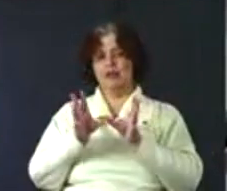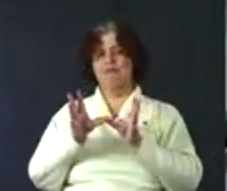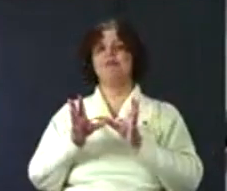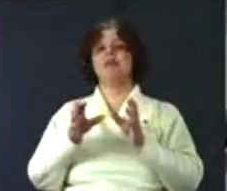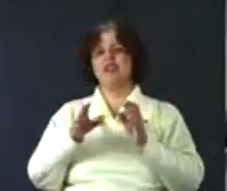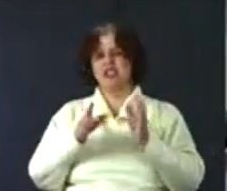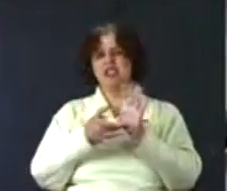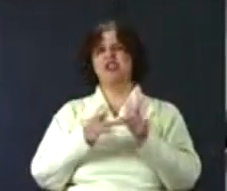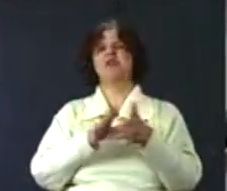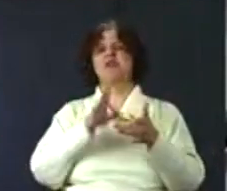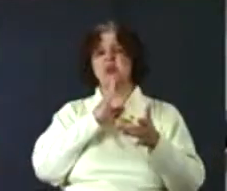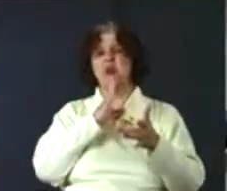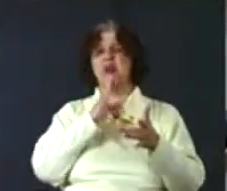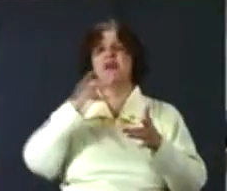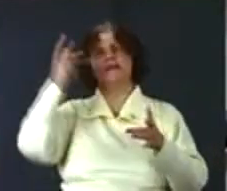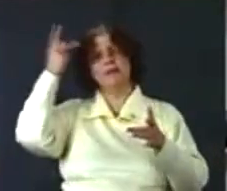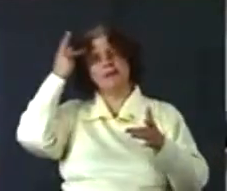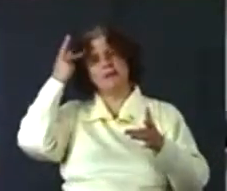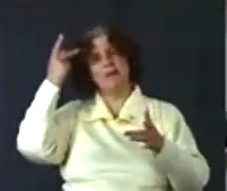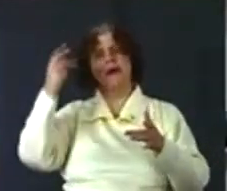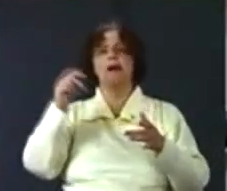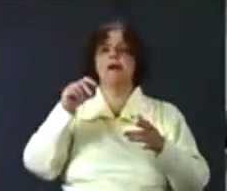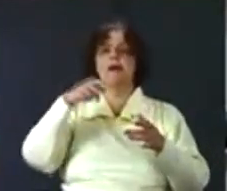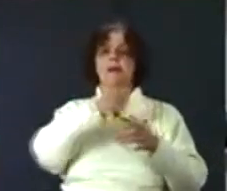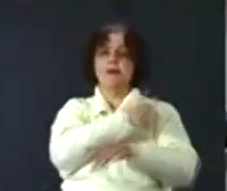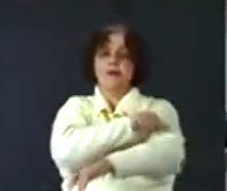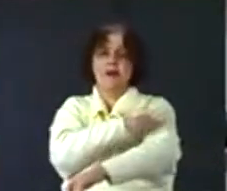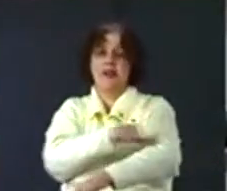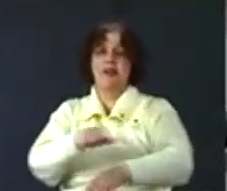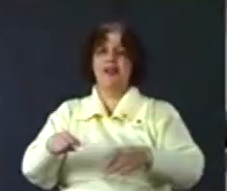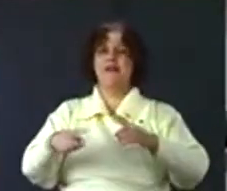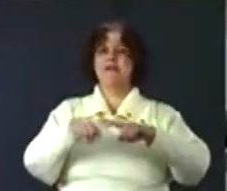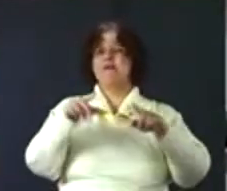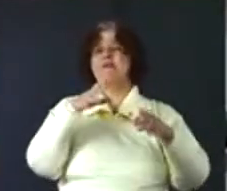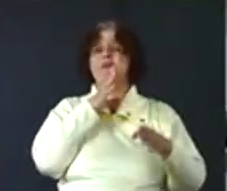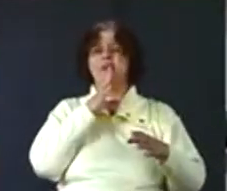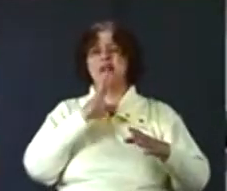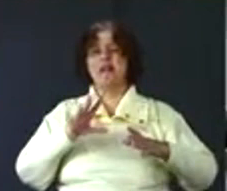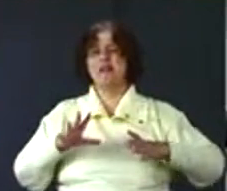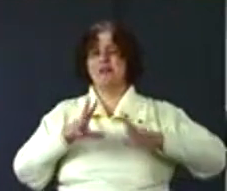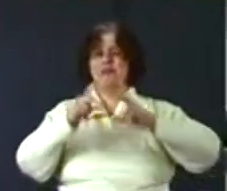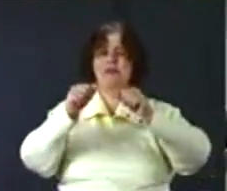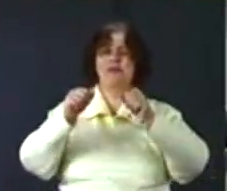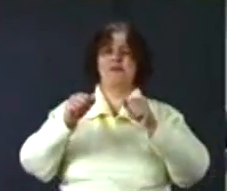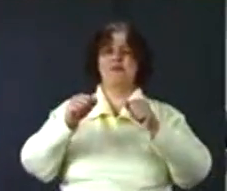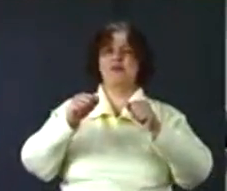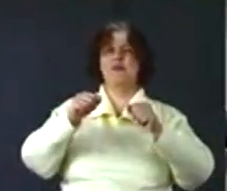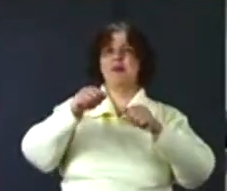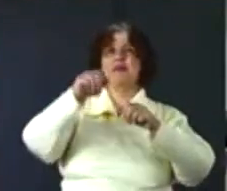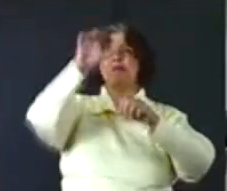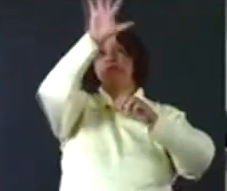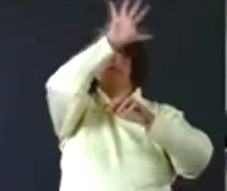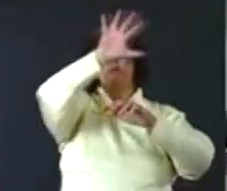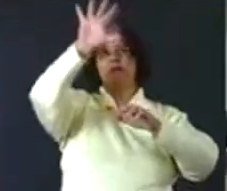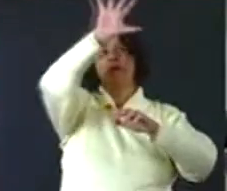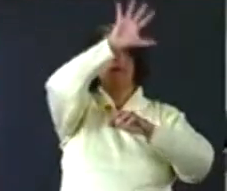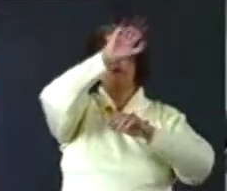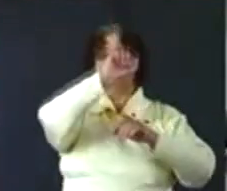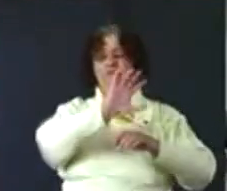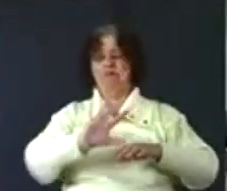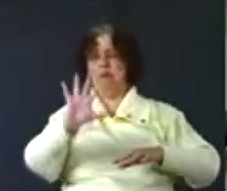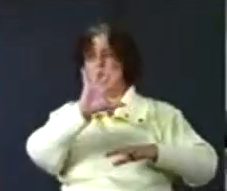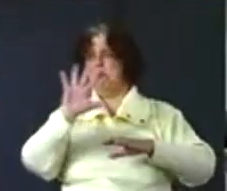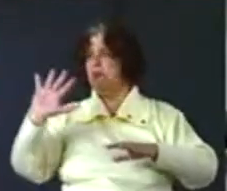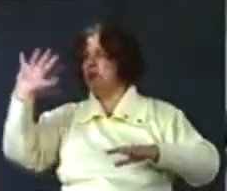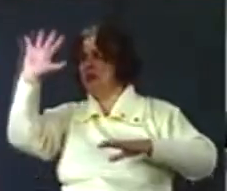York, Jesus conhece qualquer lugar neste mundo. E aqui é interessante que ele vai falar de características da cidade na maneira como